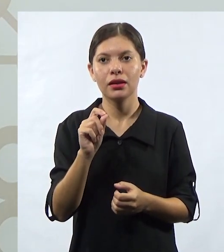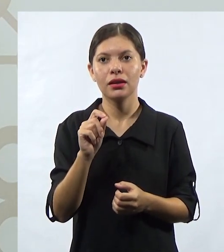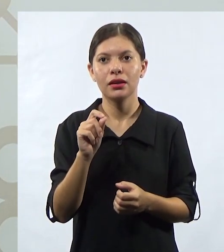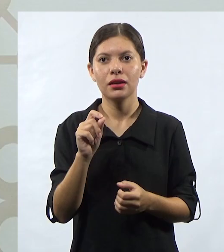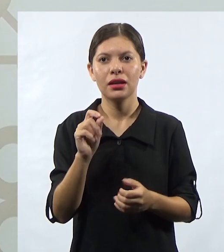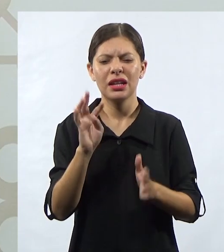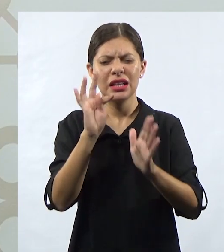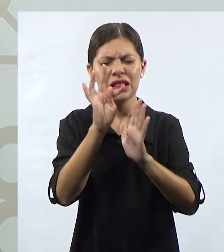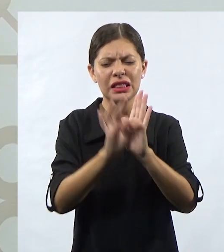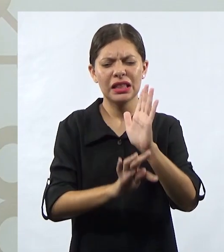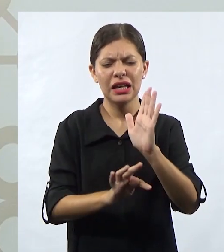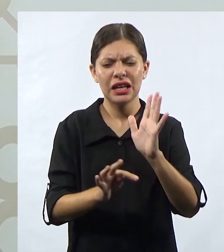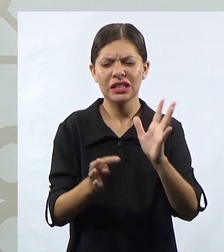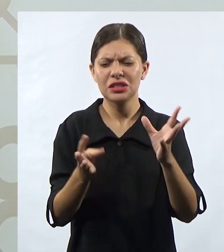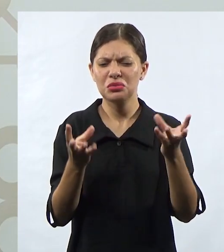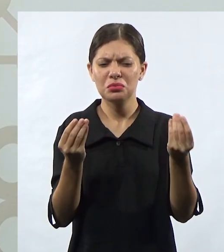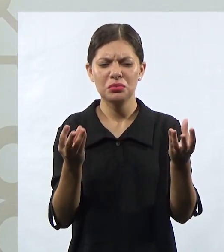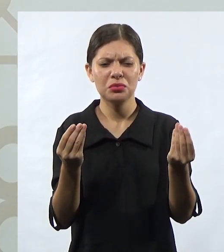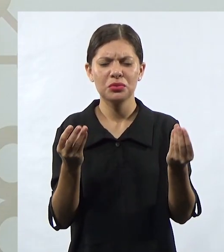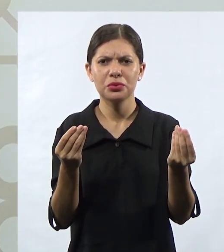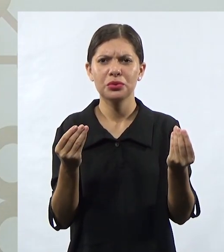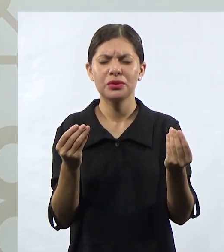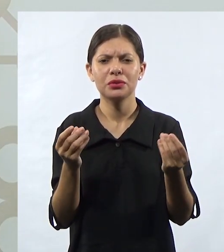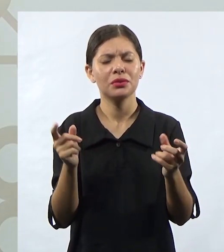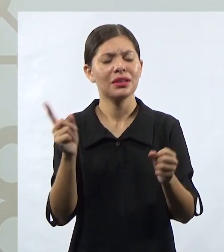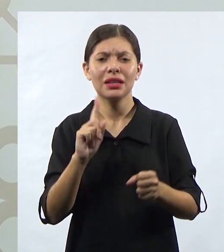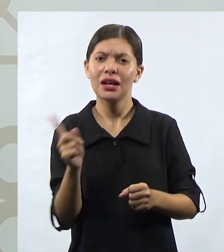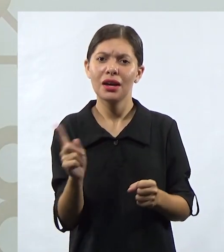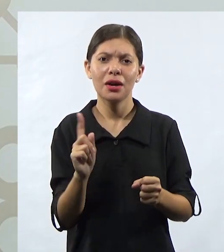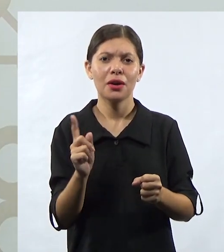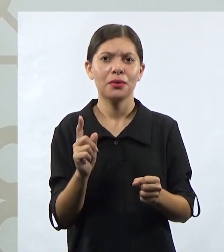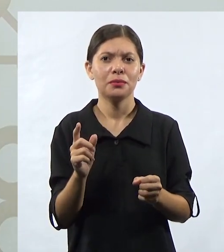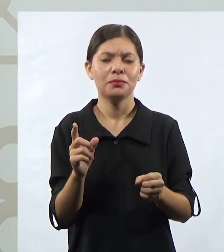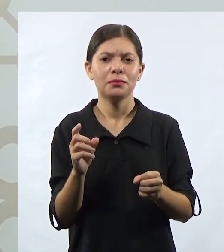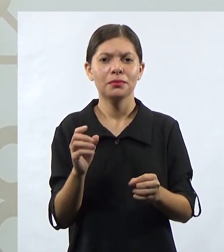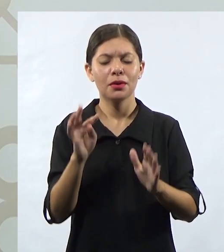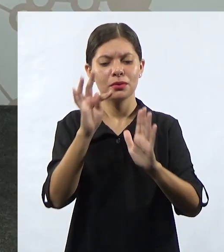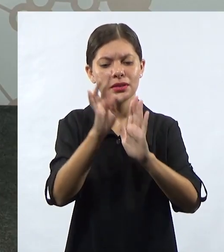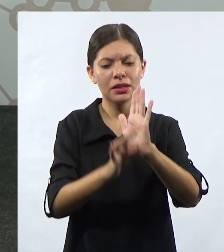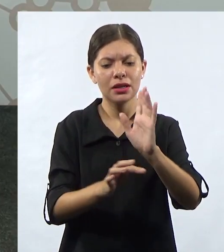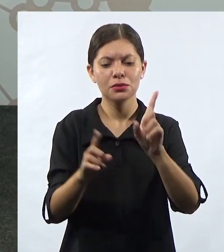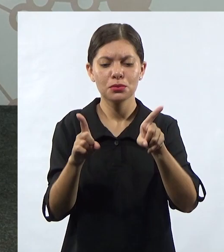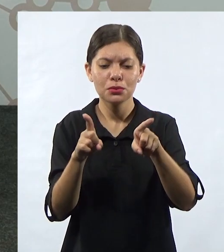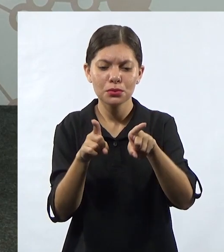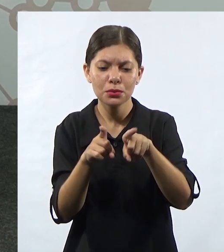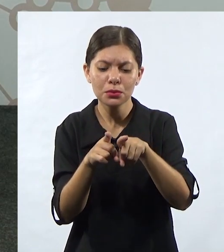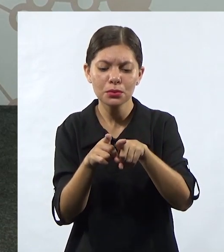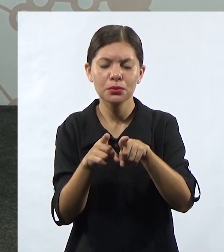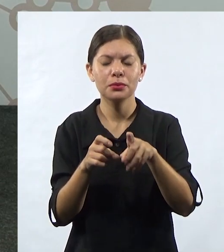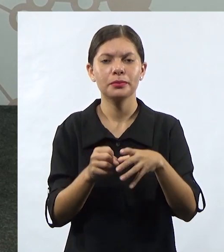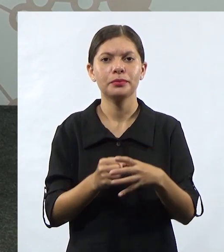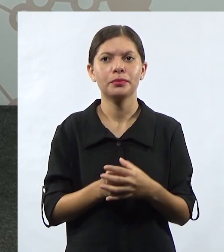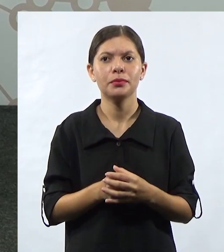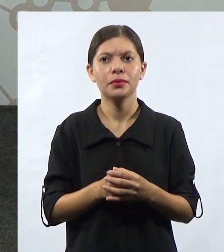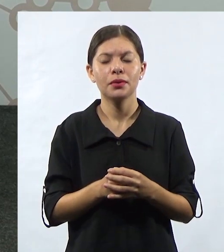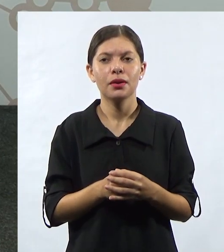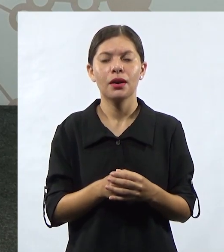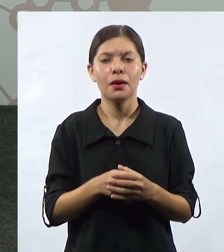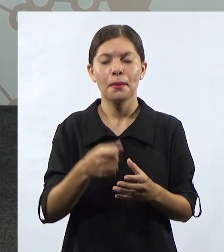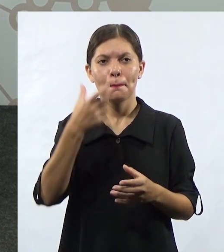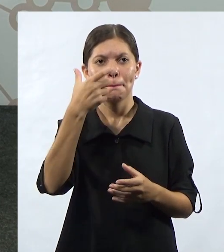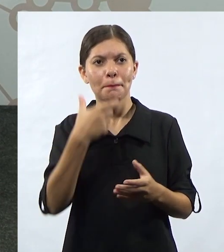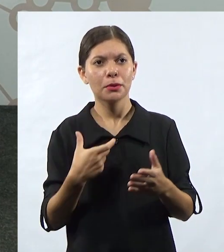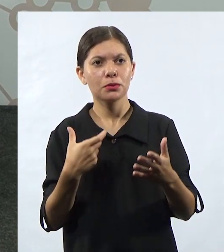muito texto. Geralmente não são textos extensos, são textos curtos. Então, quem faz, o autor, ele tem que ser